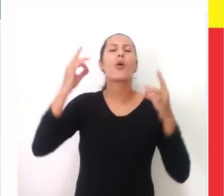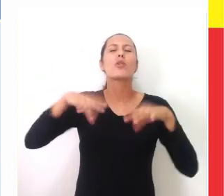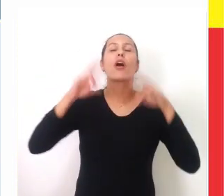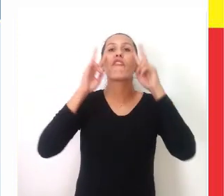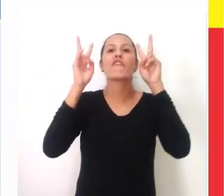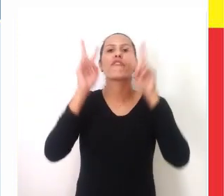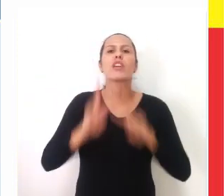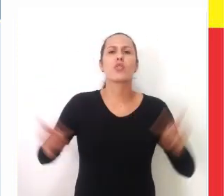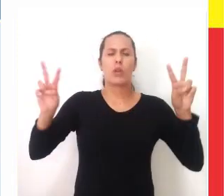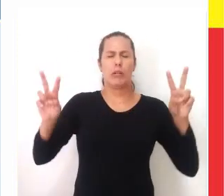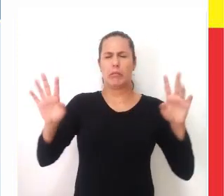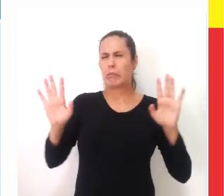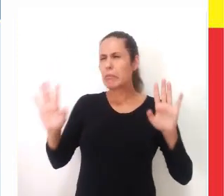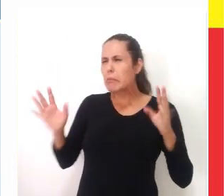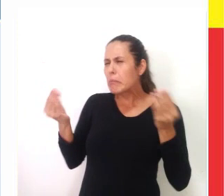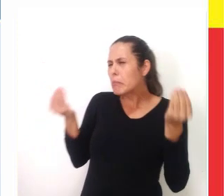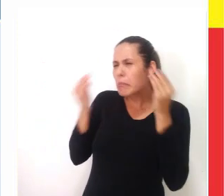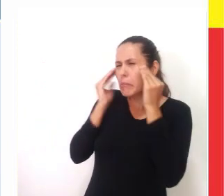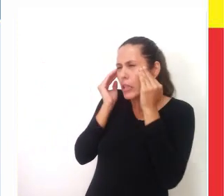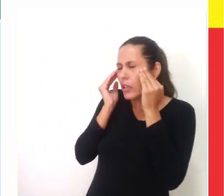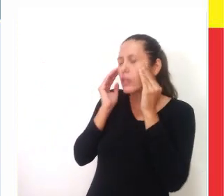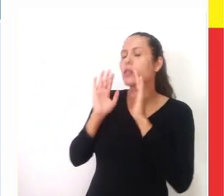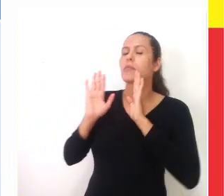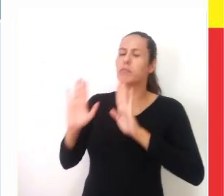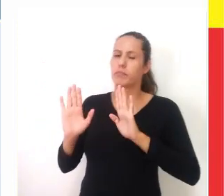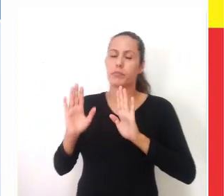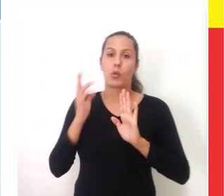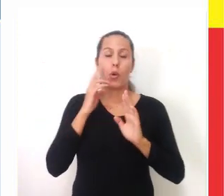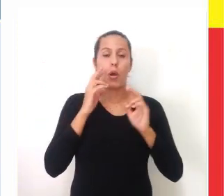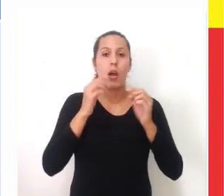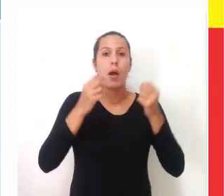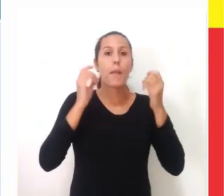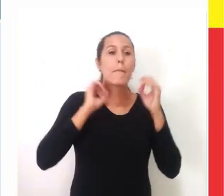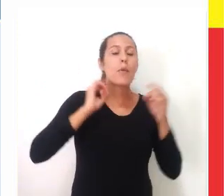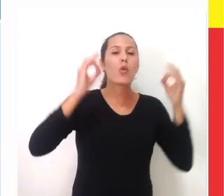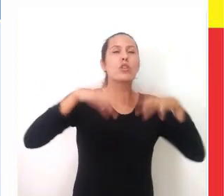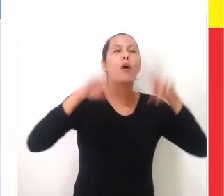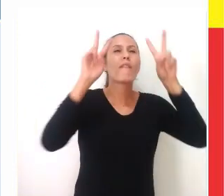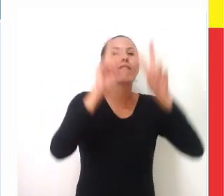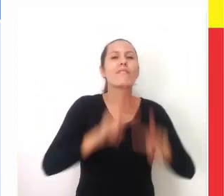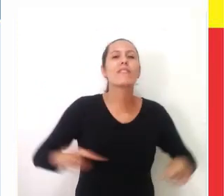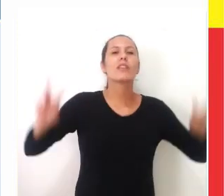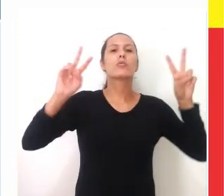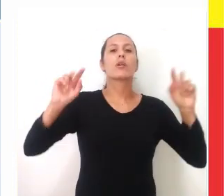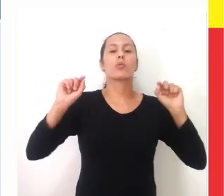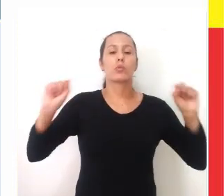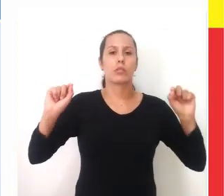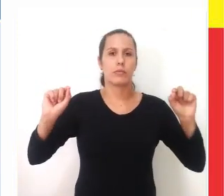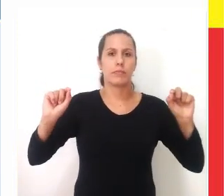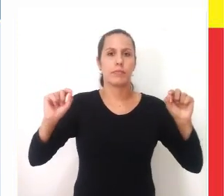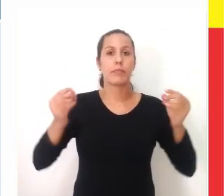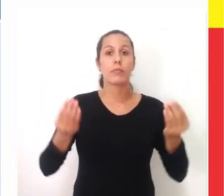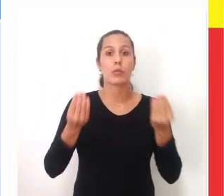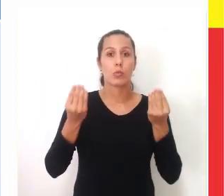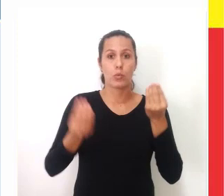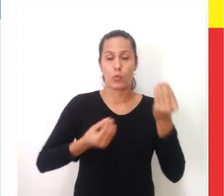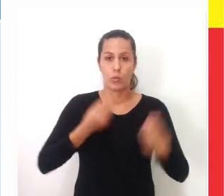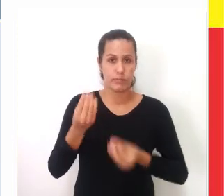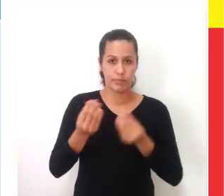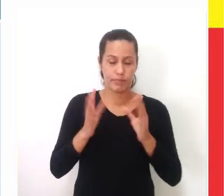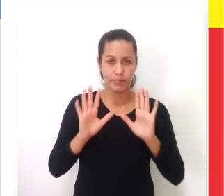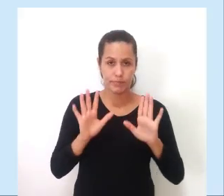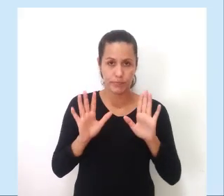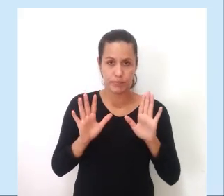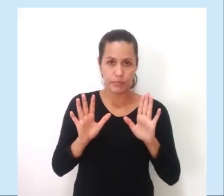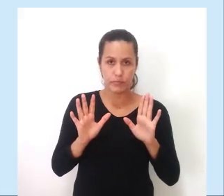assim, Dantas? Não entendi. A poluição visual é o seguinte: como as